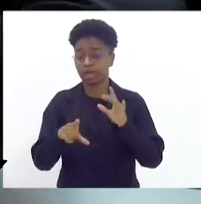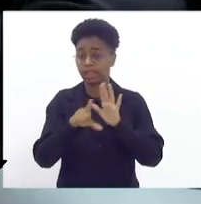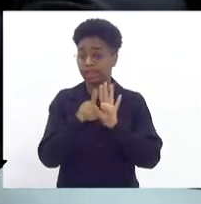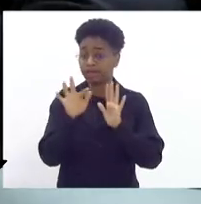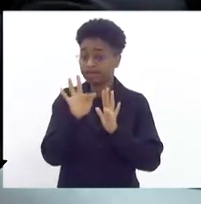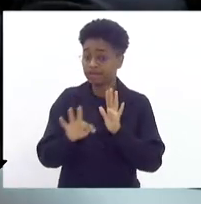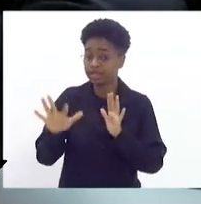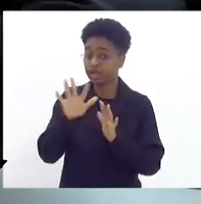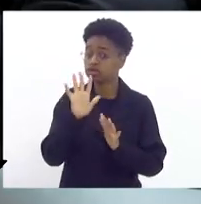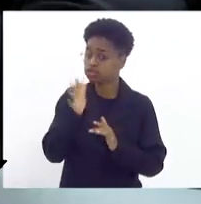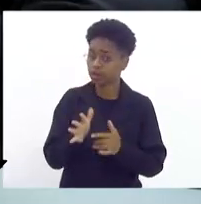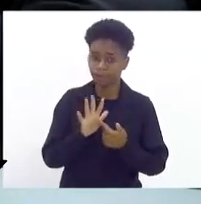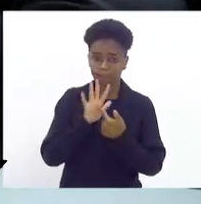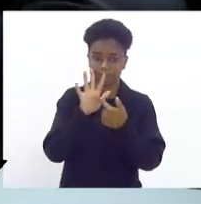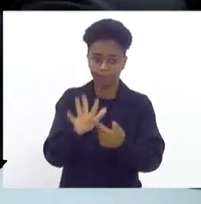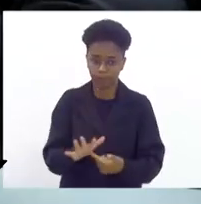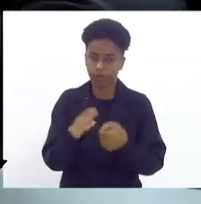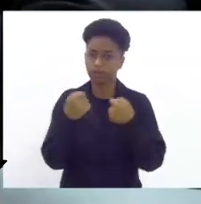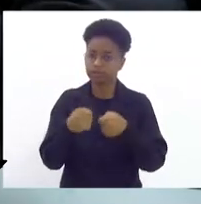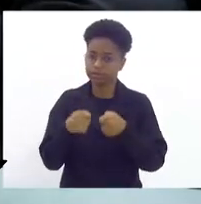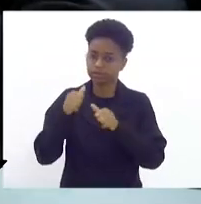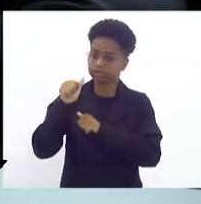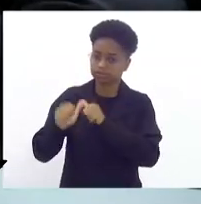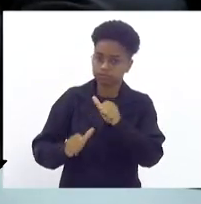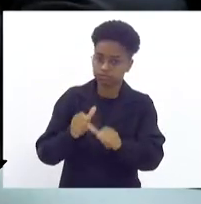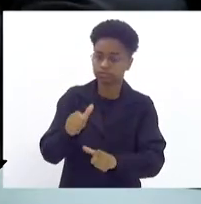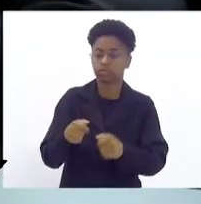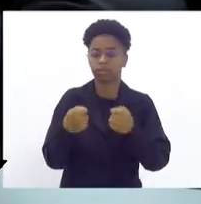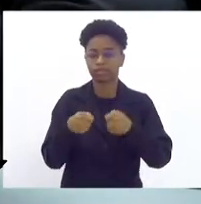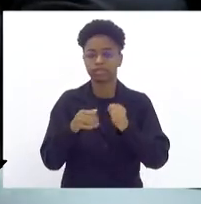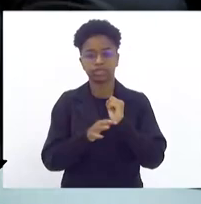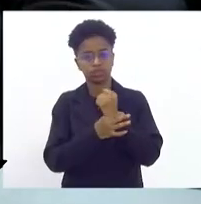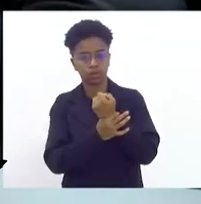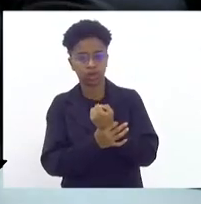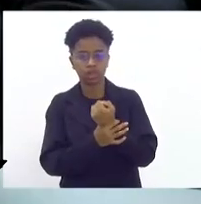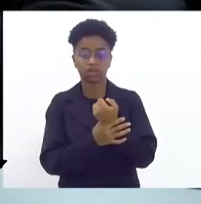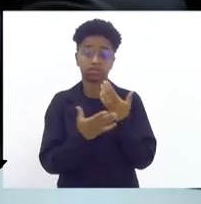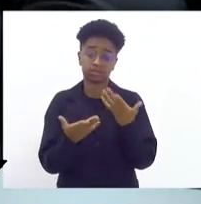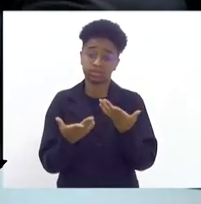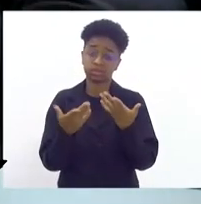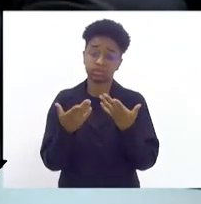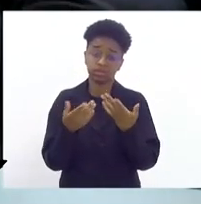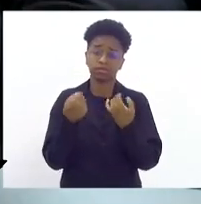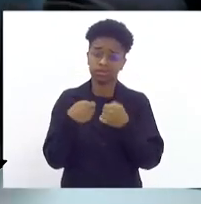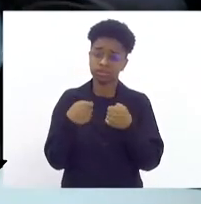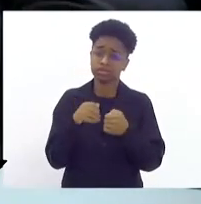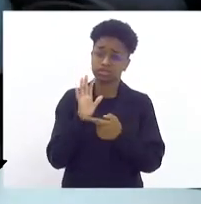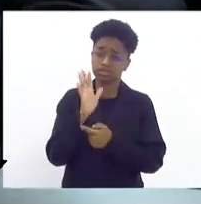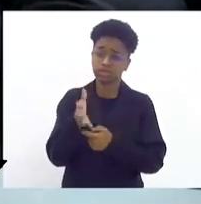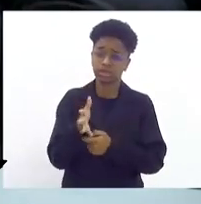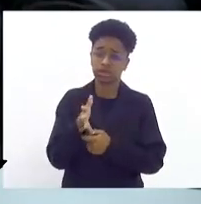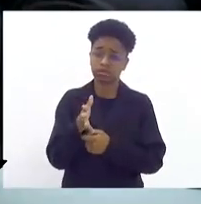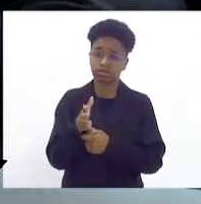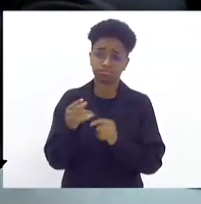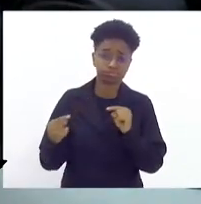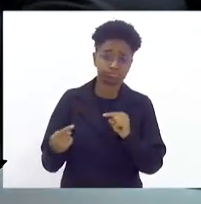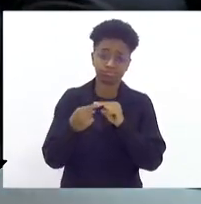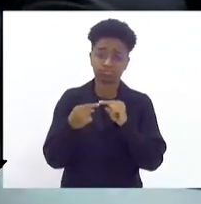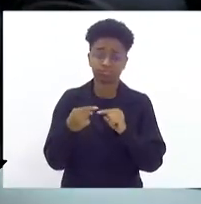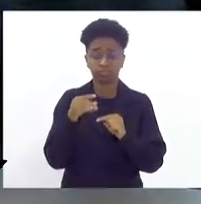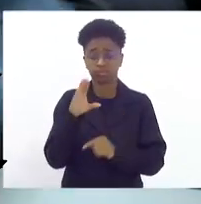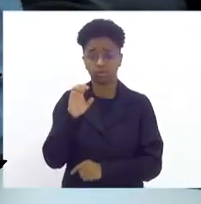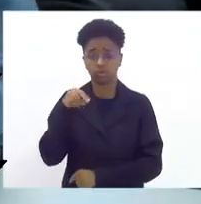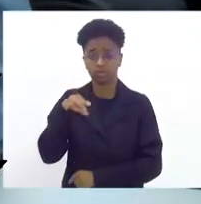Concessões já diz que tem que se atualizar na segurança, então isso teria que já estar previsto na concessão. Mas tudo bem,